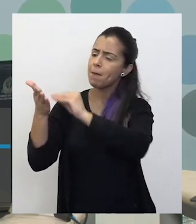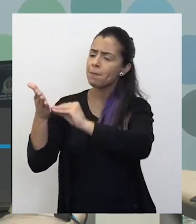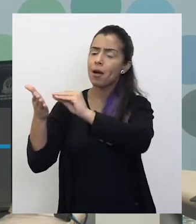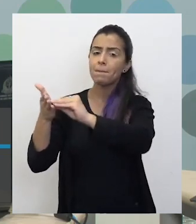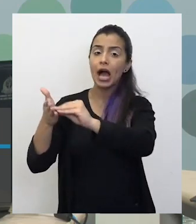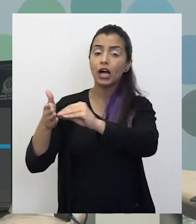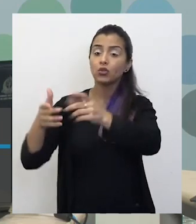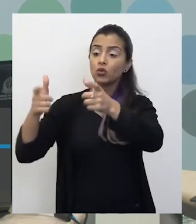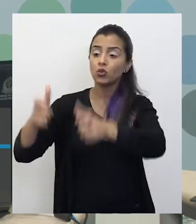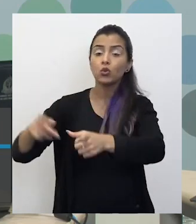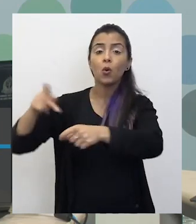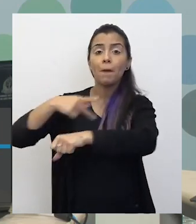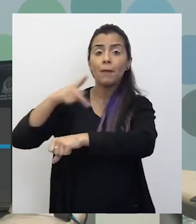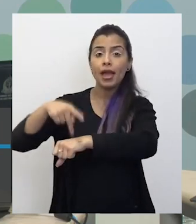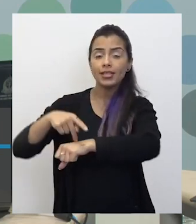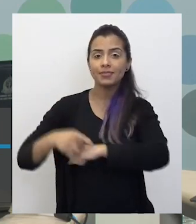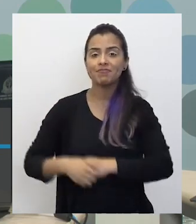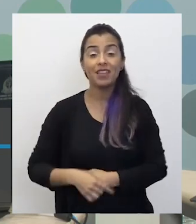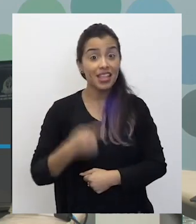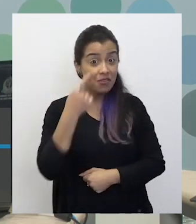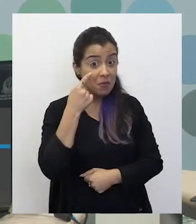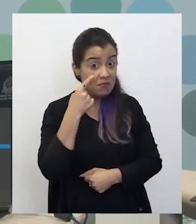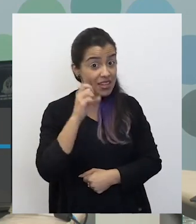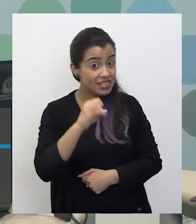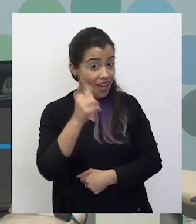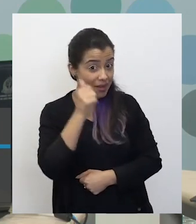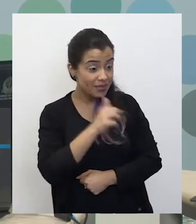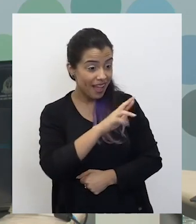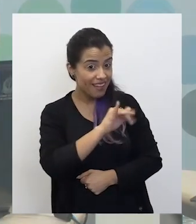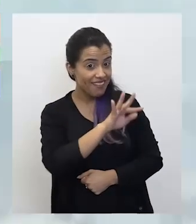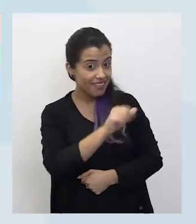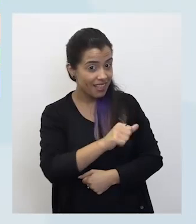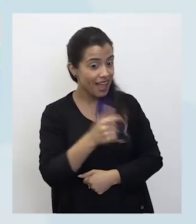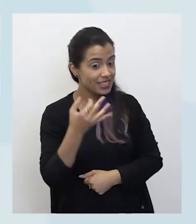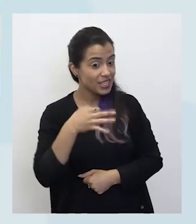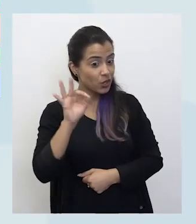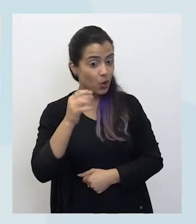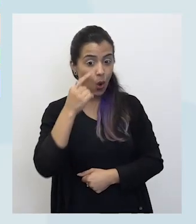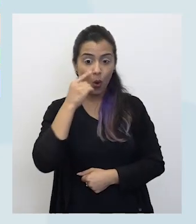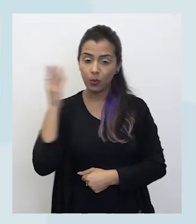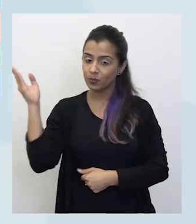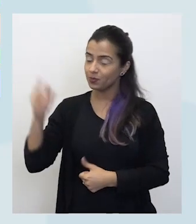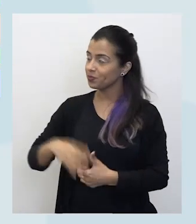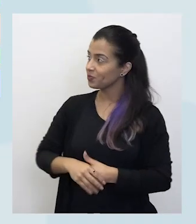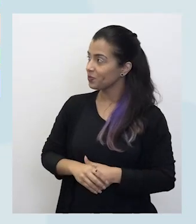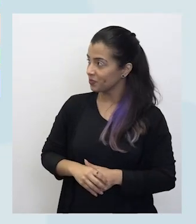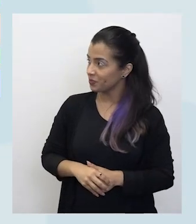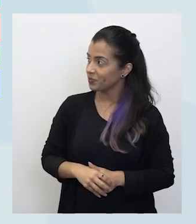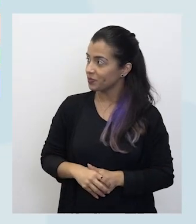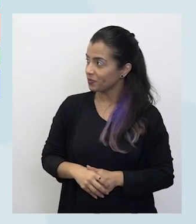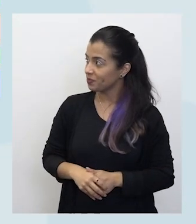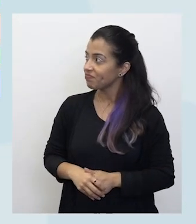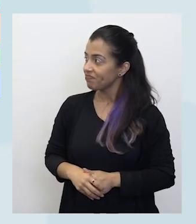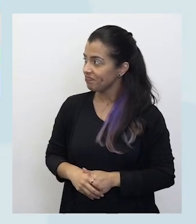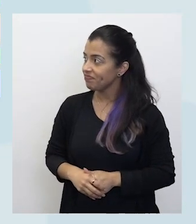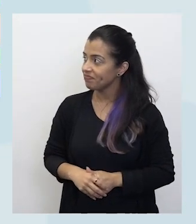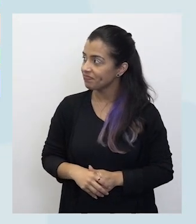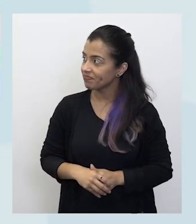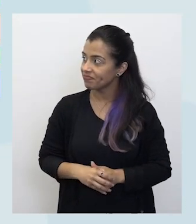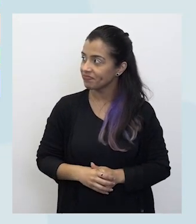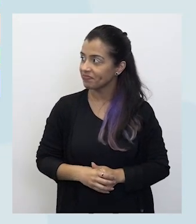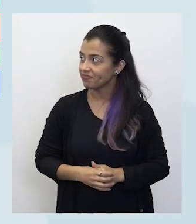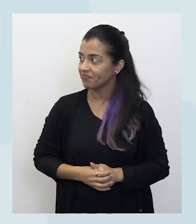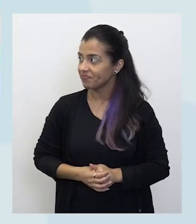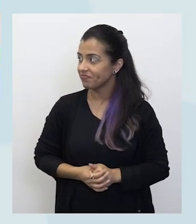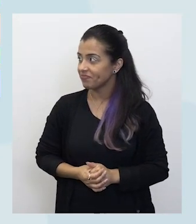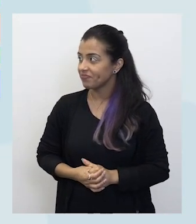país. Então, vamos ver se a aluna Rita e os demais acertaram. Então, vai aparecer para vocês na tela agora a resposta. Olha só, nós